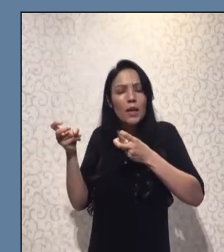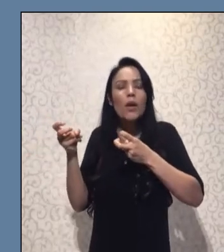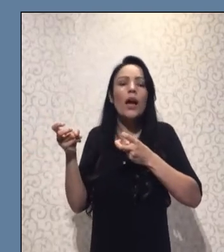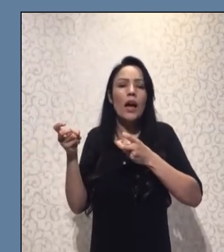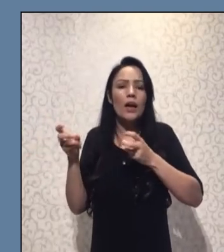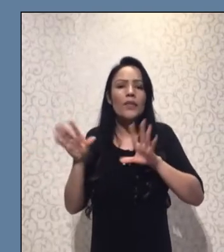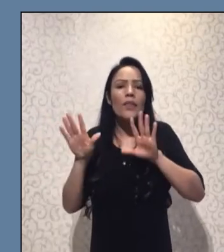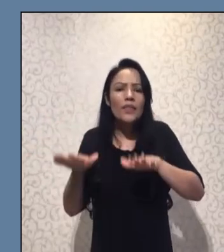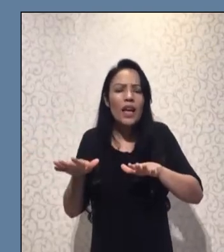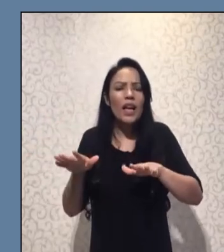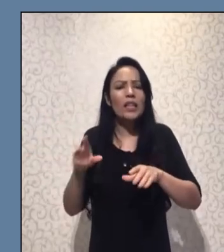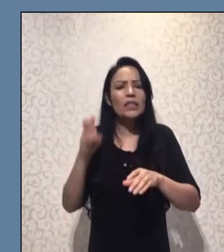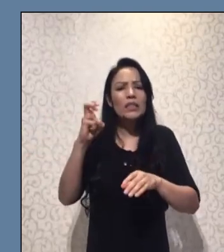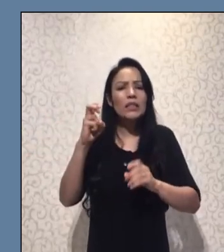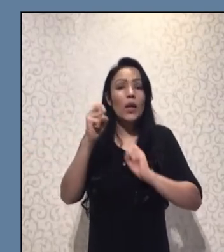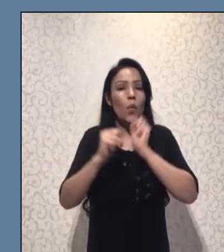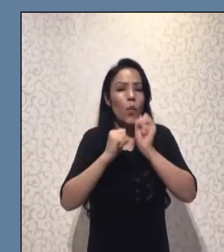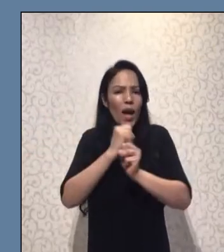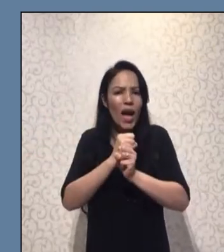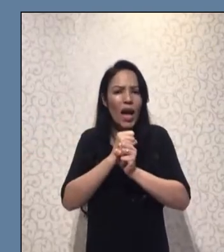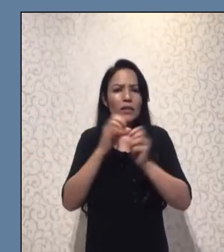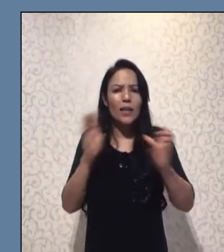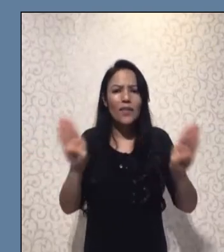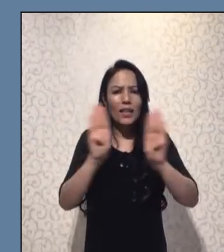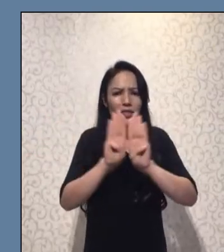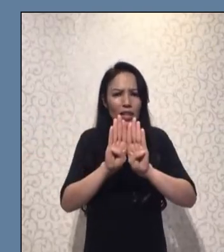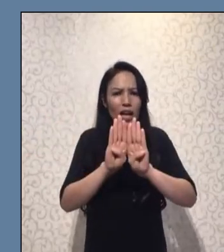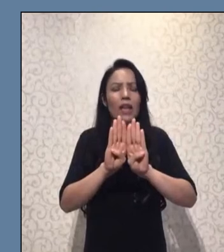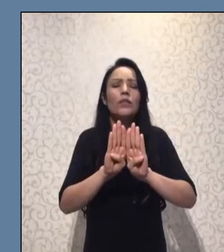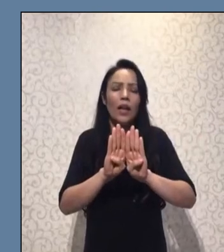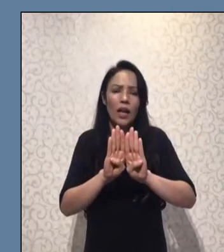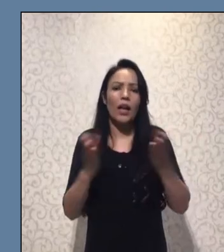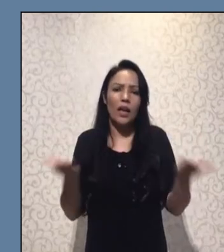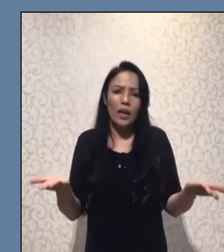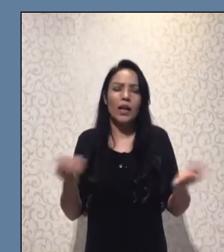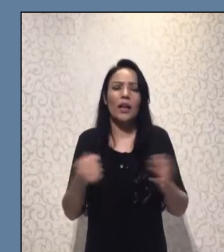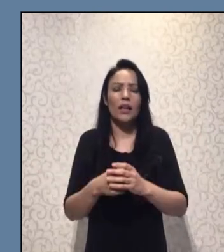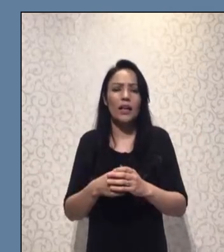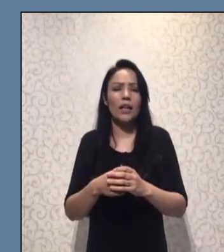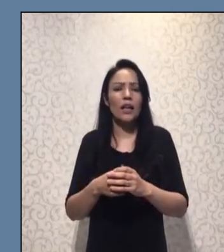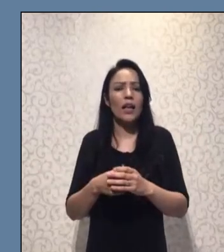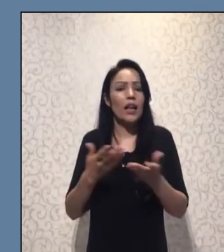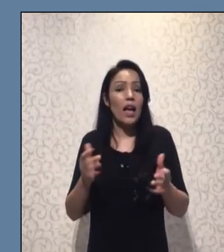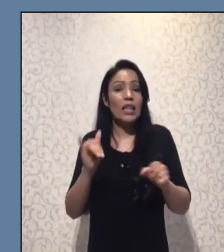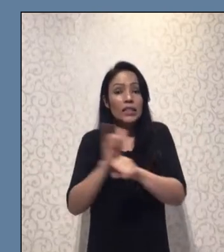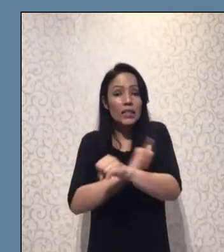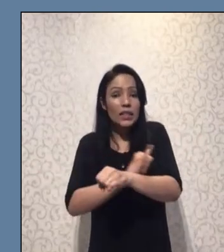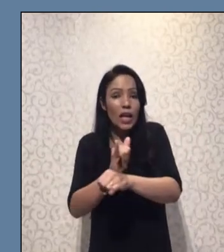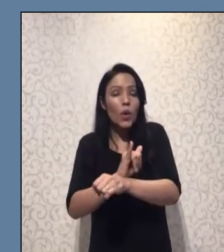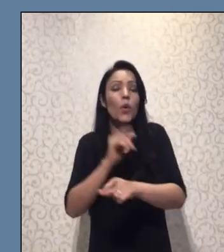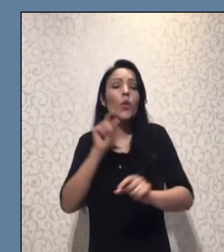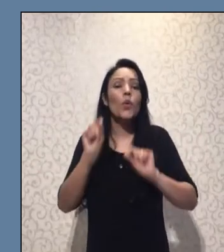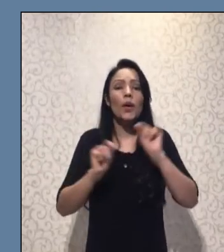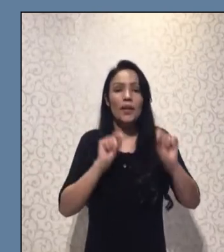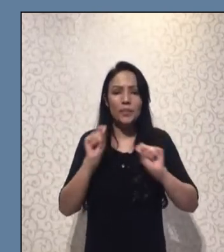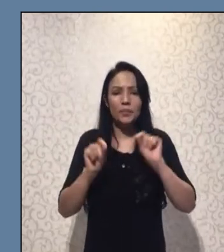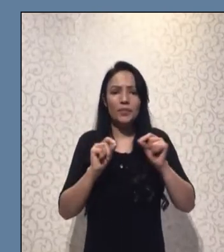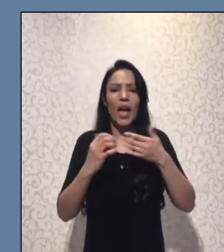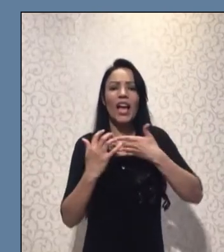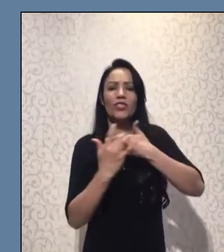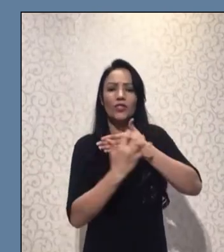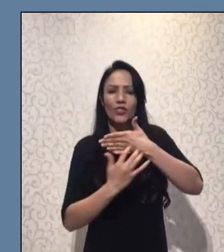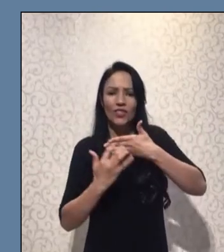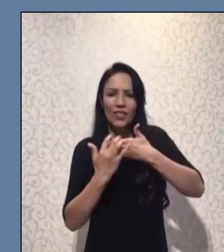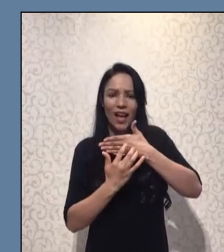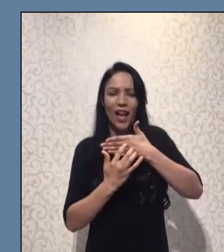pelo menos 5 anos fechados, ficaram muito mais do que isso, né? A estratégia foi de digitalizar e